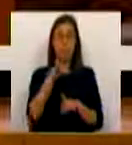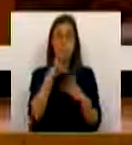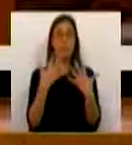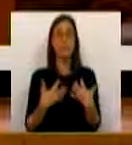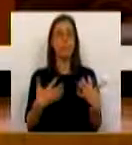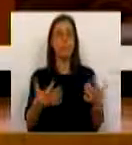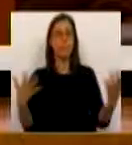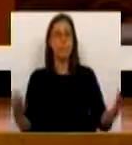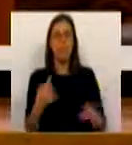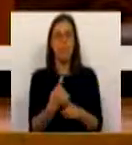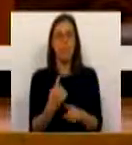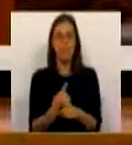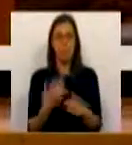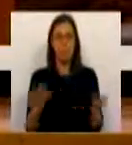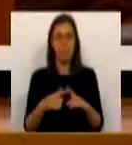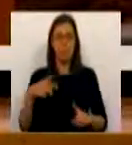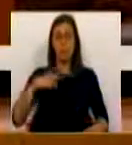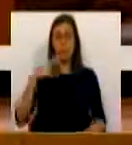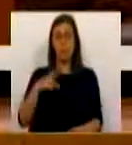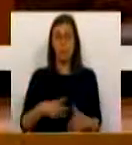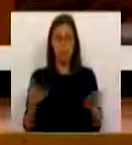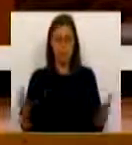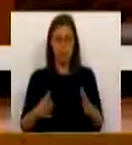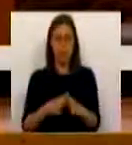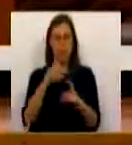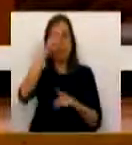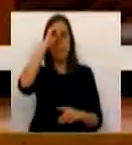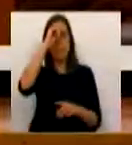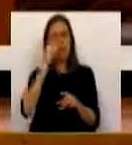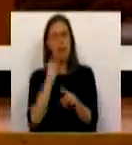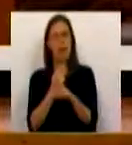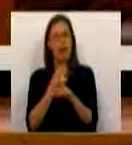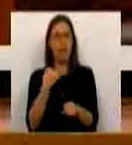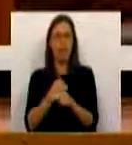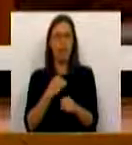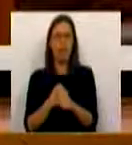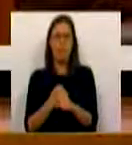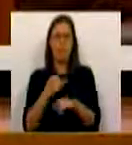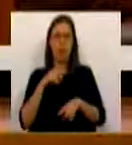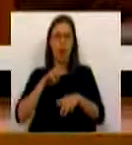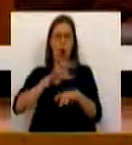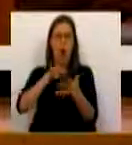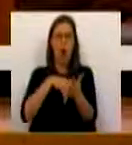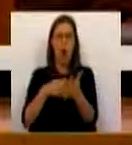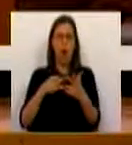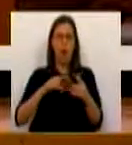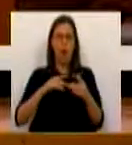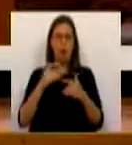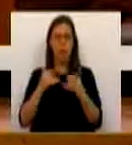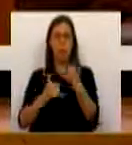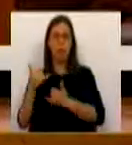deputados, também em Portugal e no respeitante tanto ao trabalho por turnos como ao